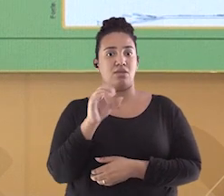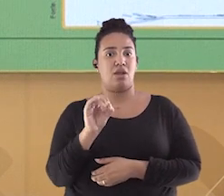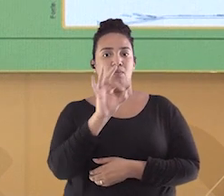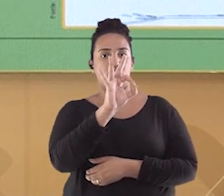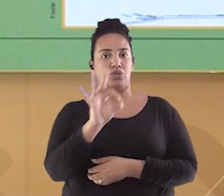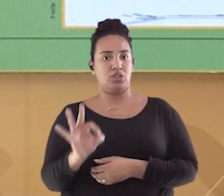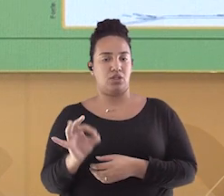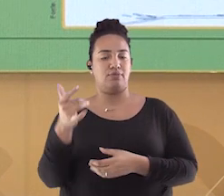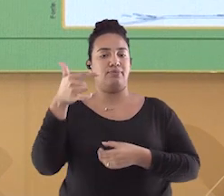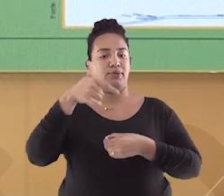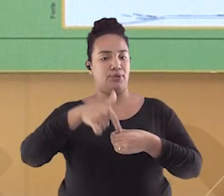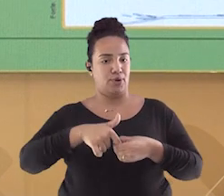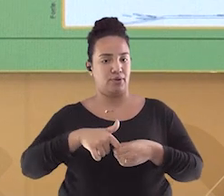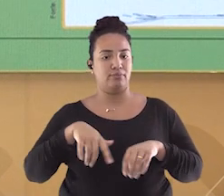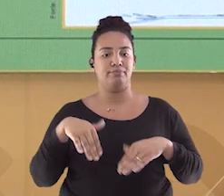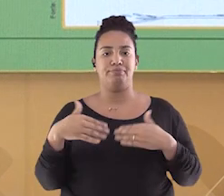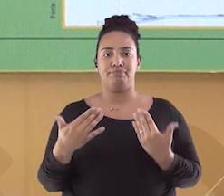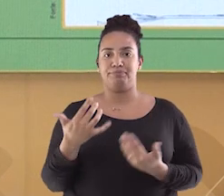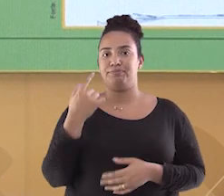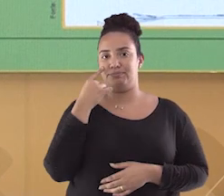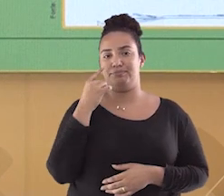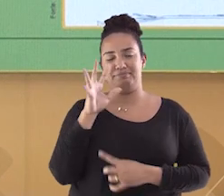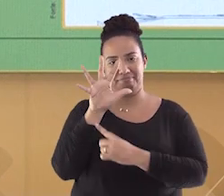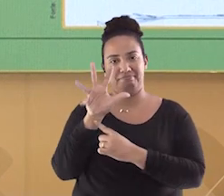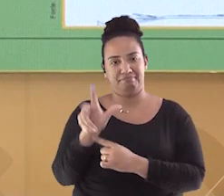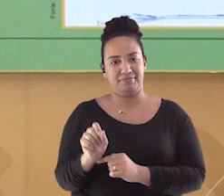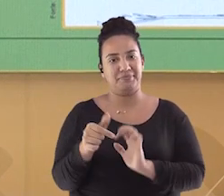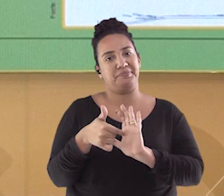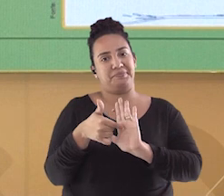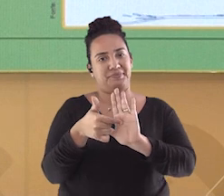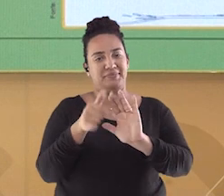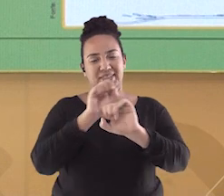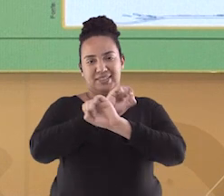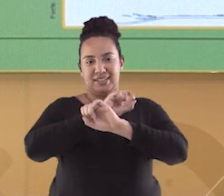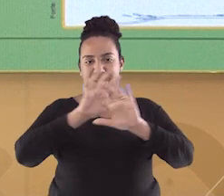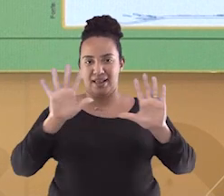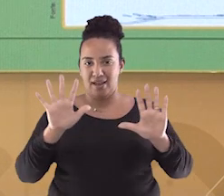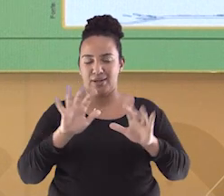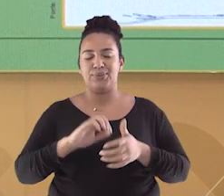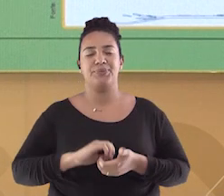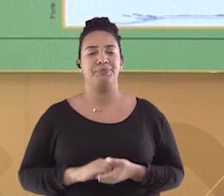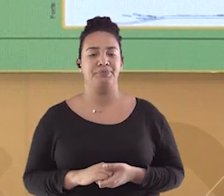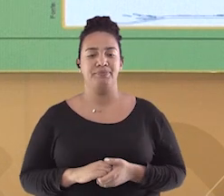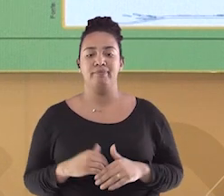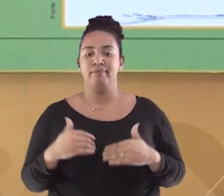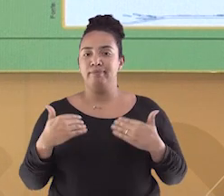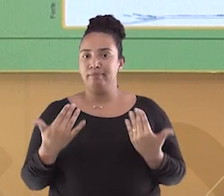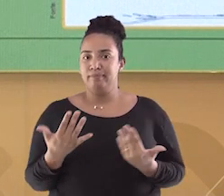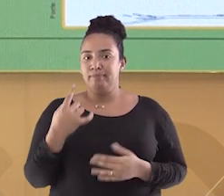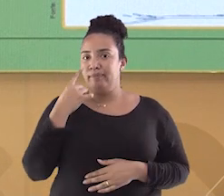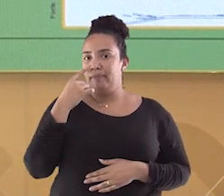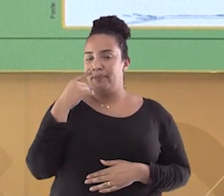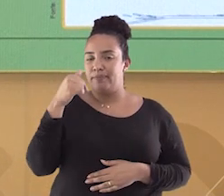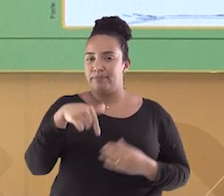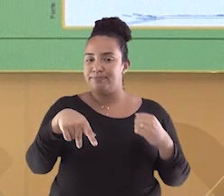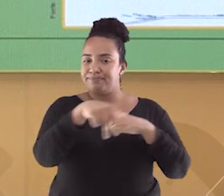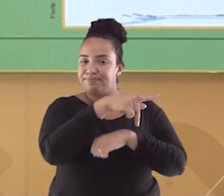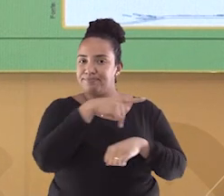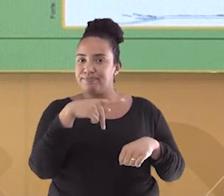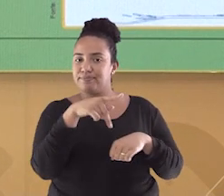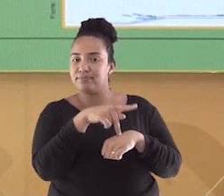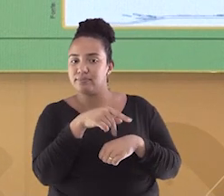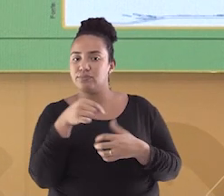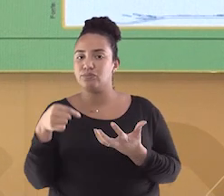é, aqui nós conseguimos ver isso de maneira mais nítida. Reparem que as dimensões dos países